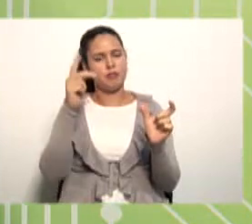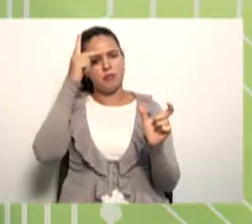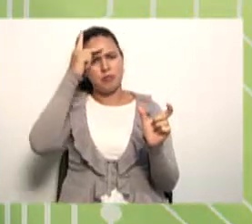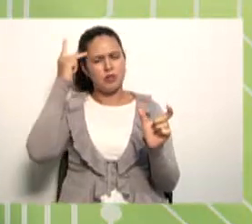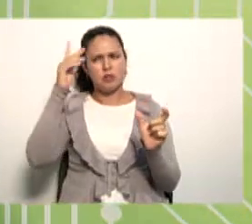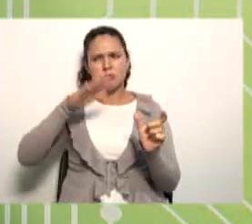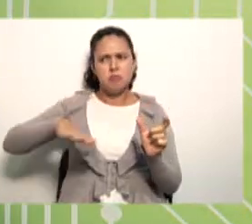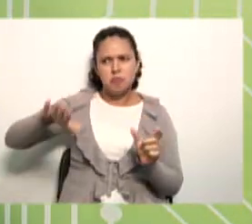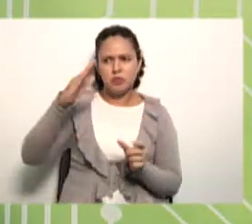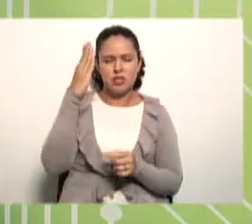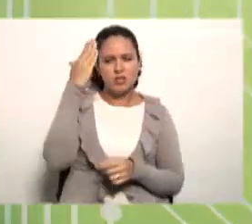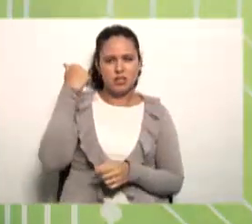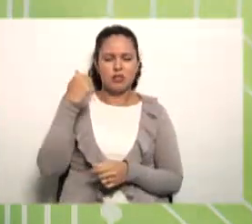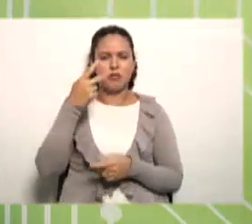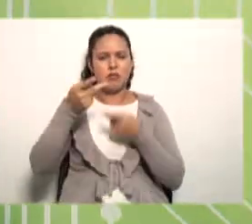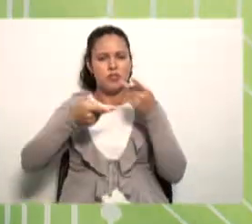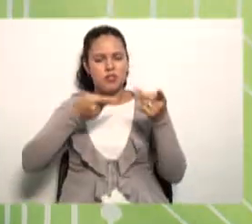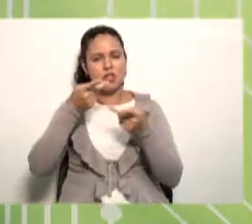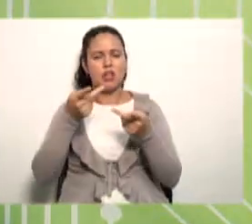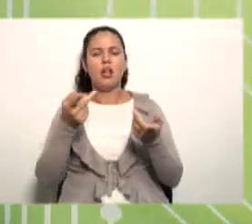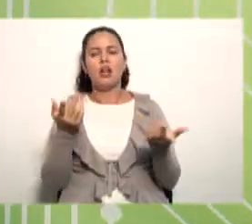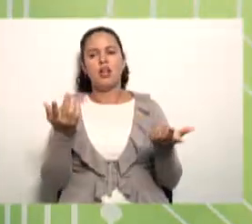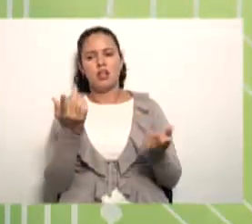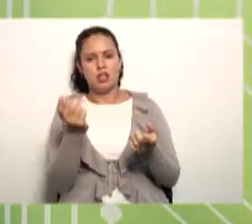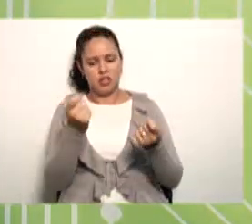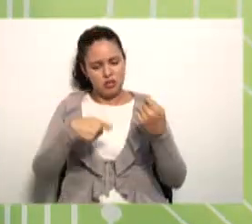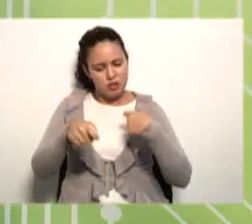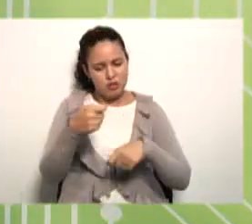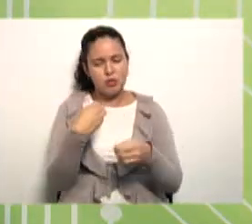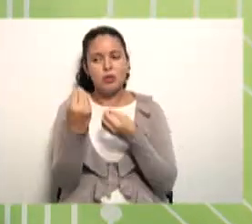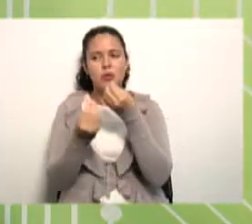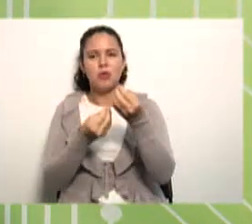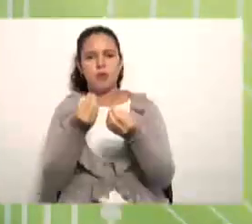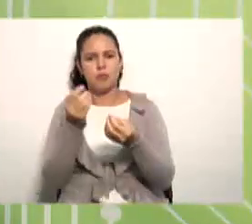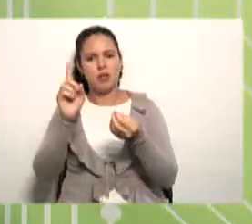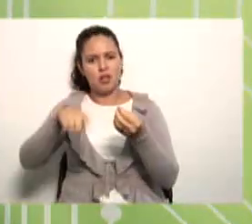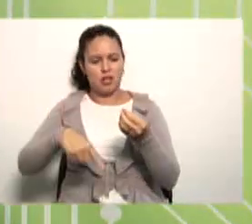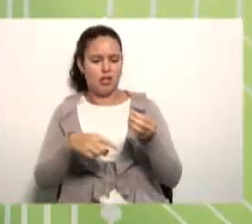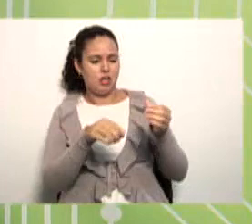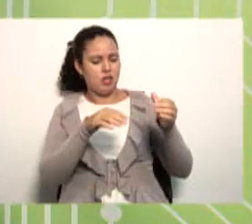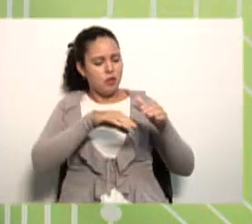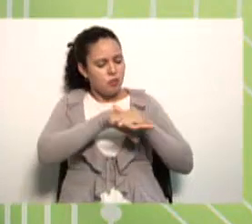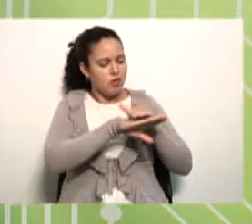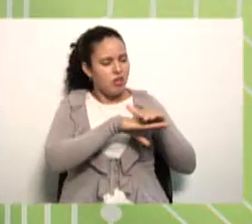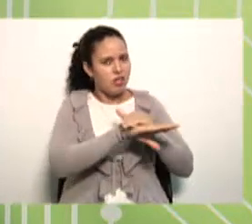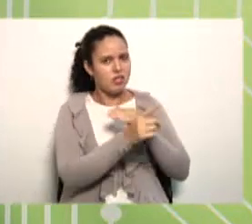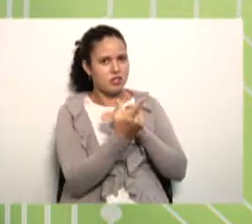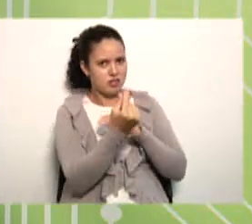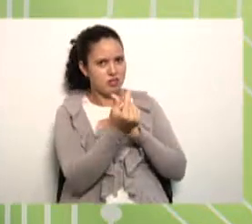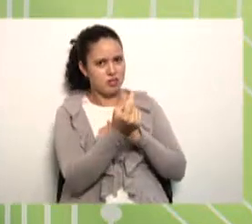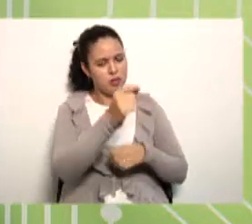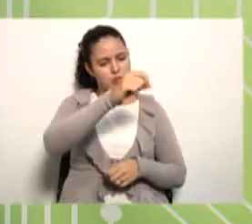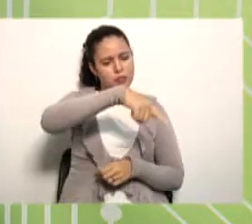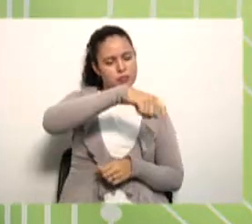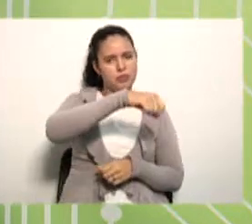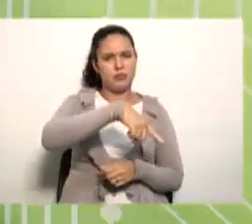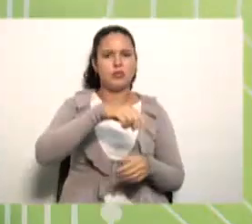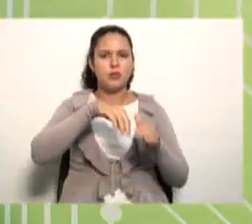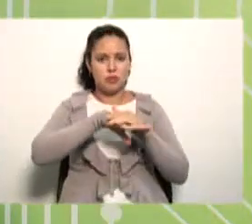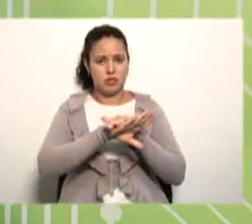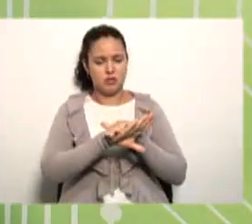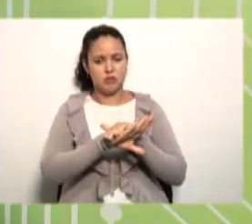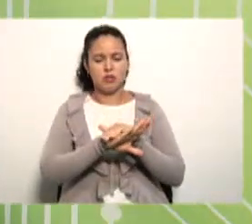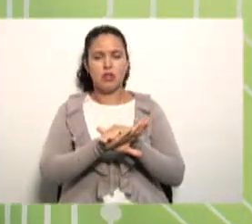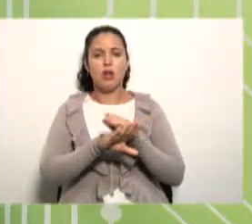faço economia quando eu estou fazendo uma poupança. A gente tem várias vezes que a gente usa essa palavra, só que aqui nessa aula nós vamos ter um significado